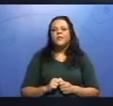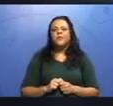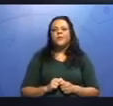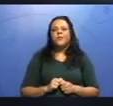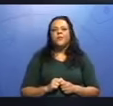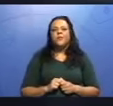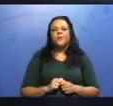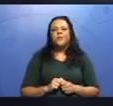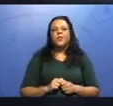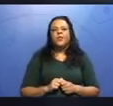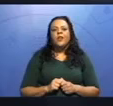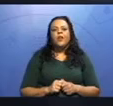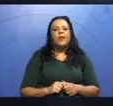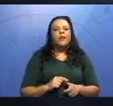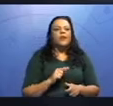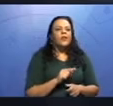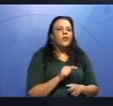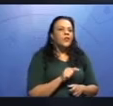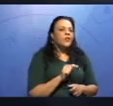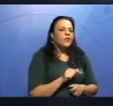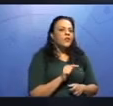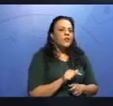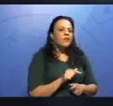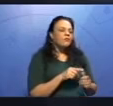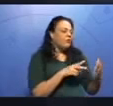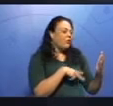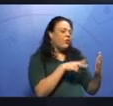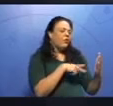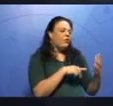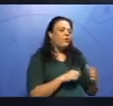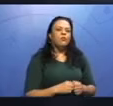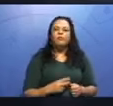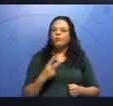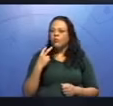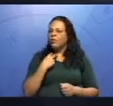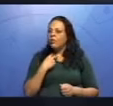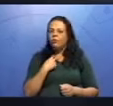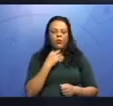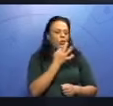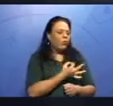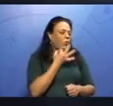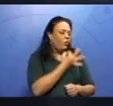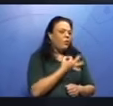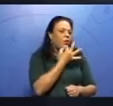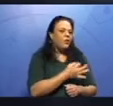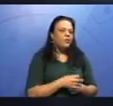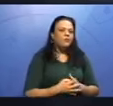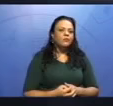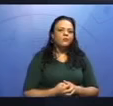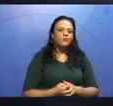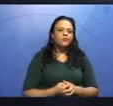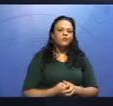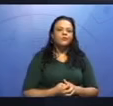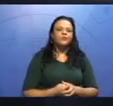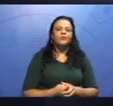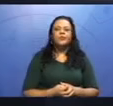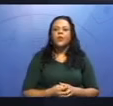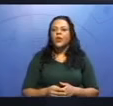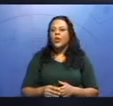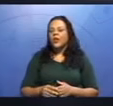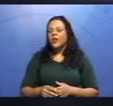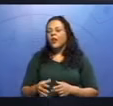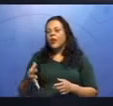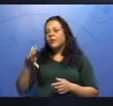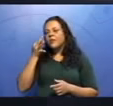ele. Ouvimos um estrondo e aí todo mundo ficou assustado. Atenção, observem.